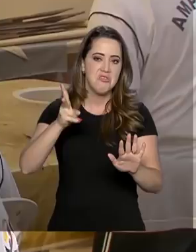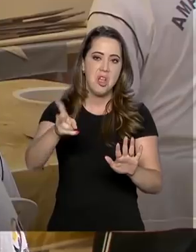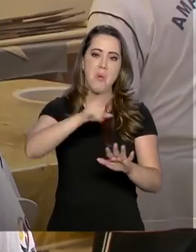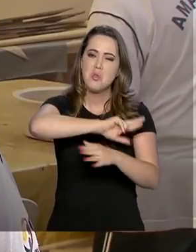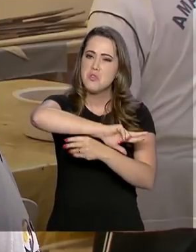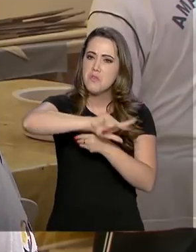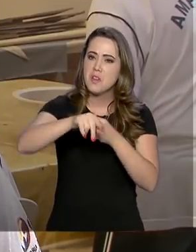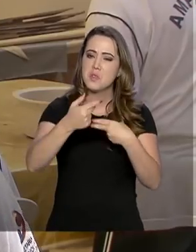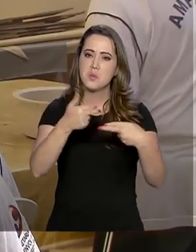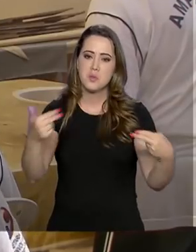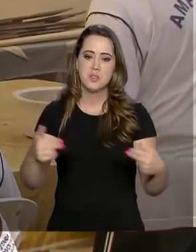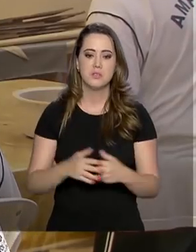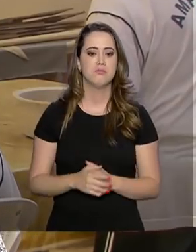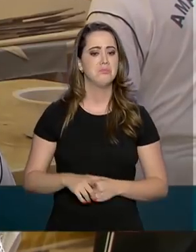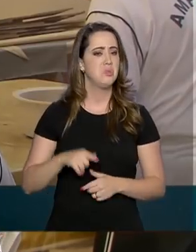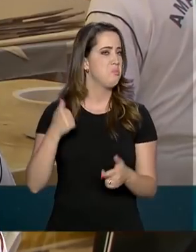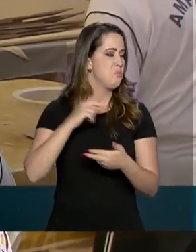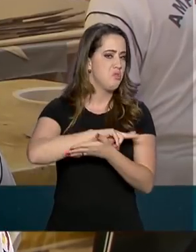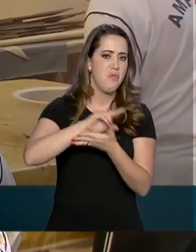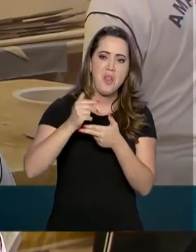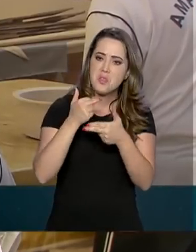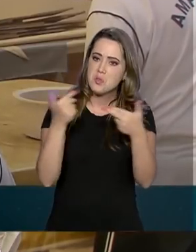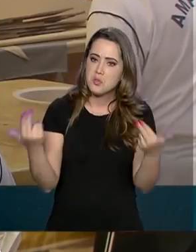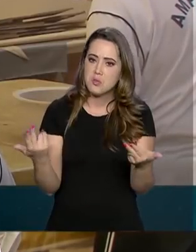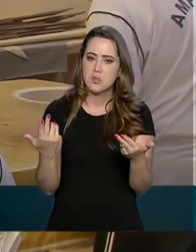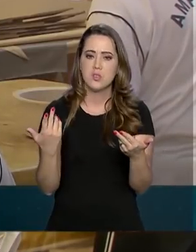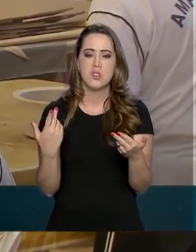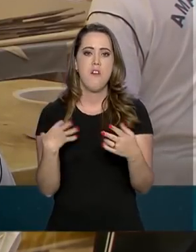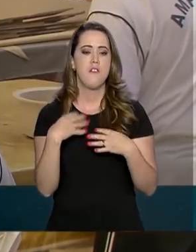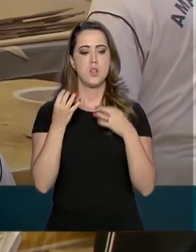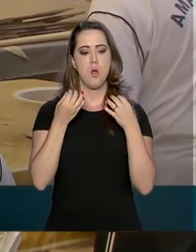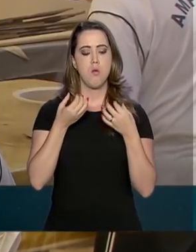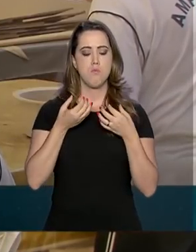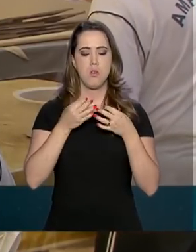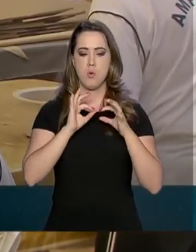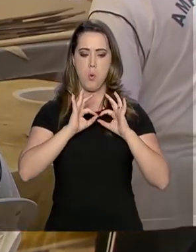atividades. Faz muita coisa, de bijuteria,